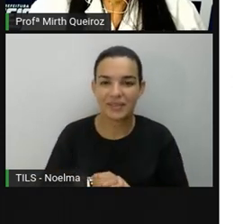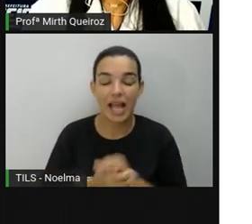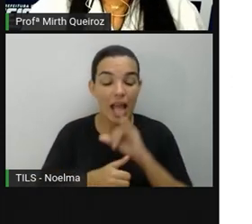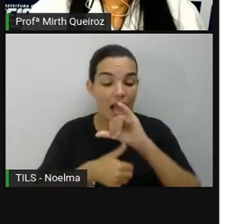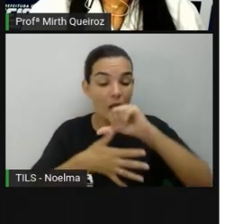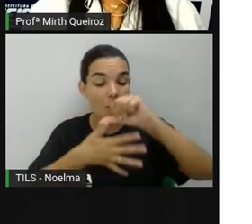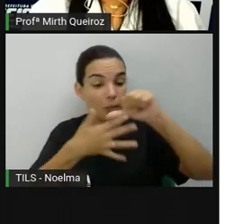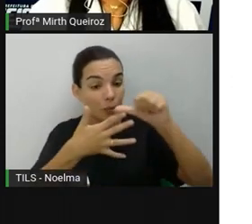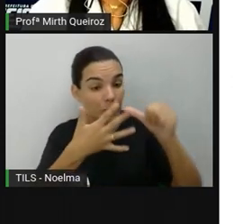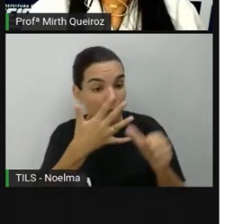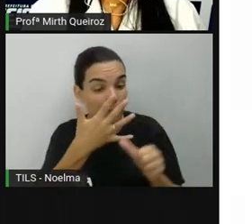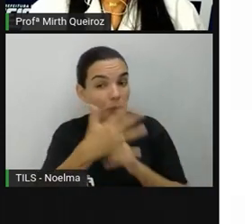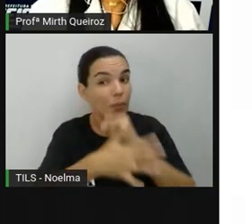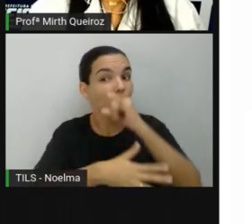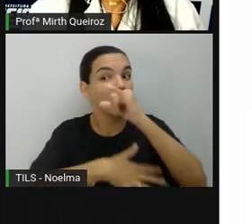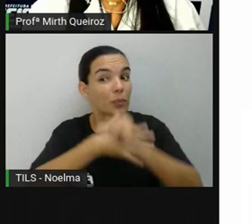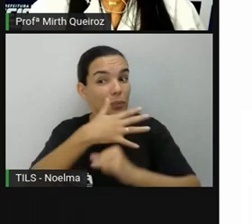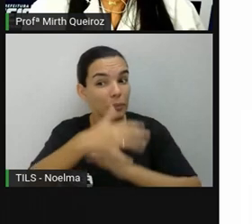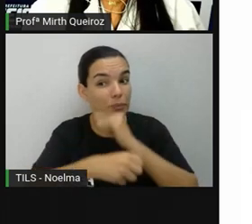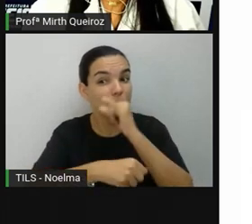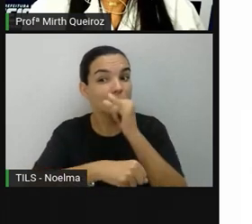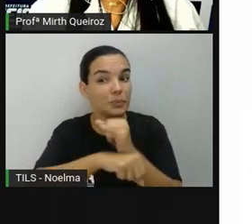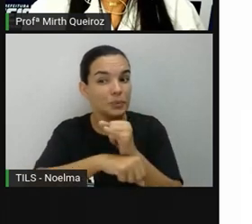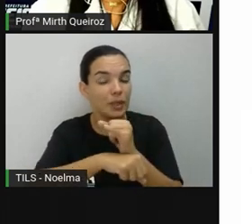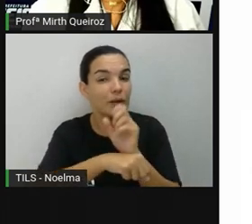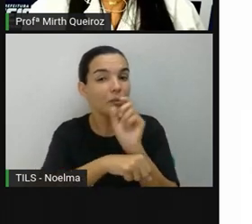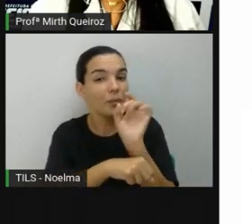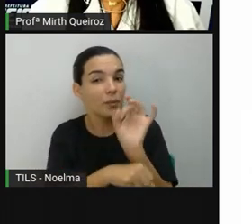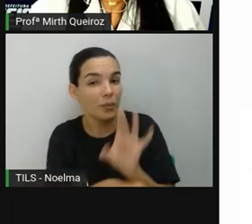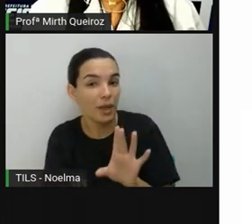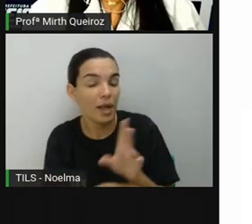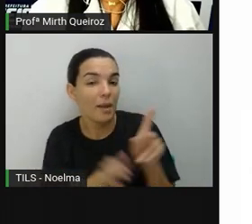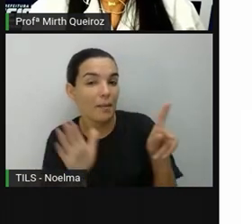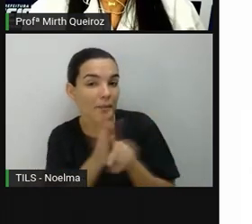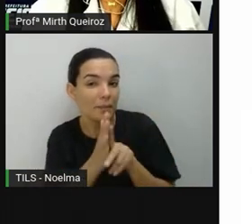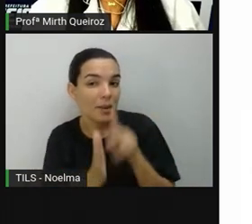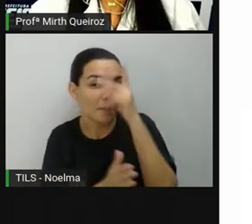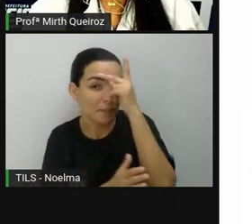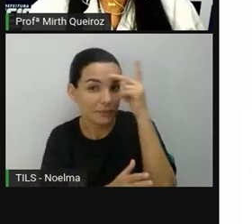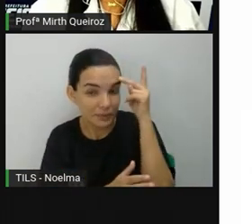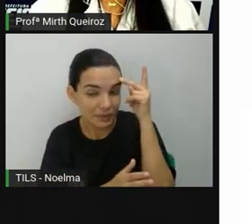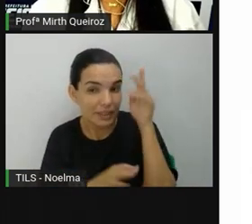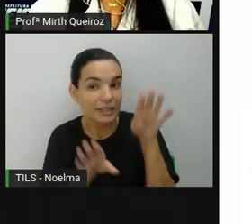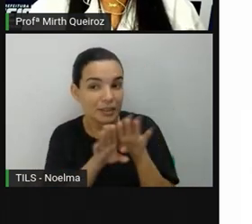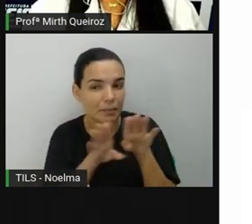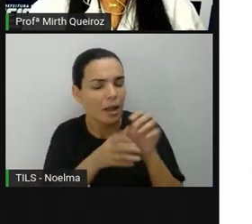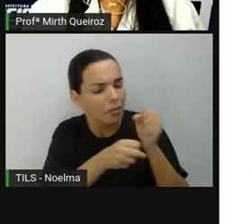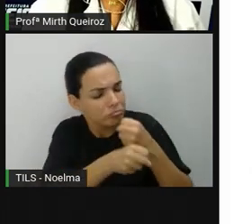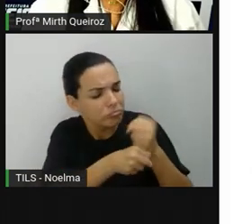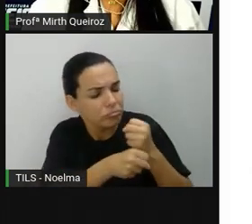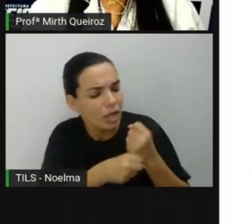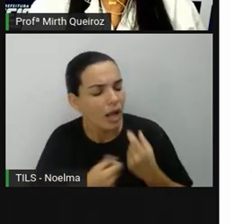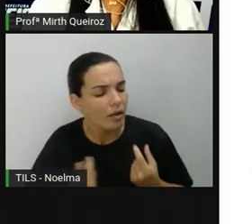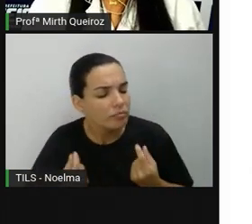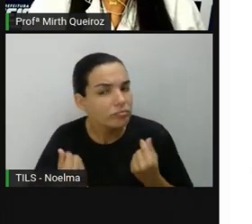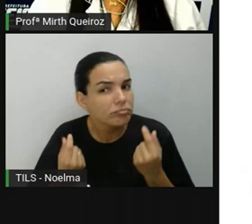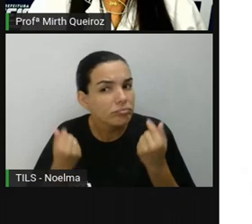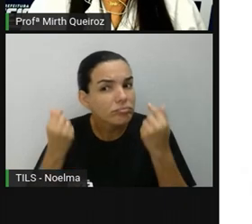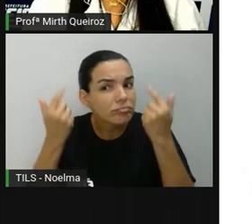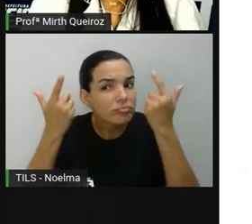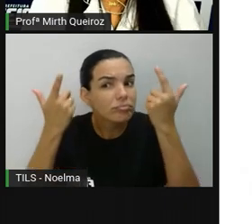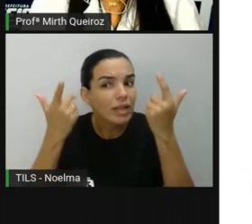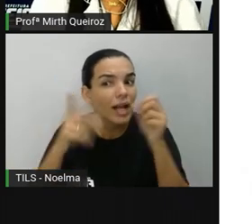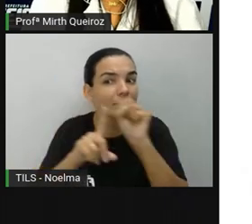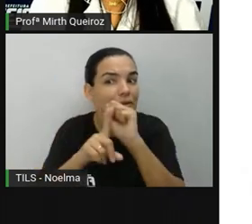As redes online são sobre pessoas e pessoas constroem valores sociais nesses sites. Então, essas